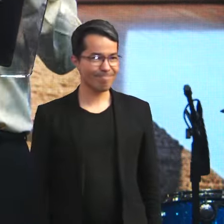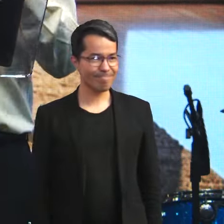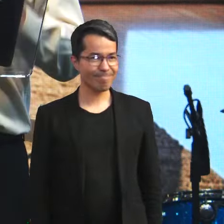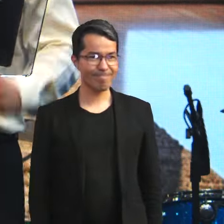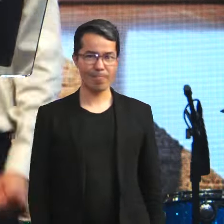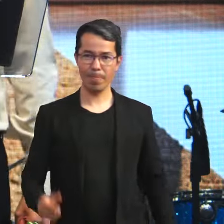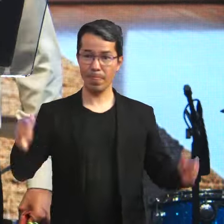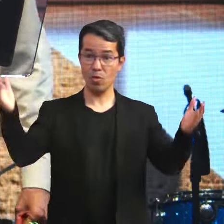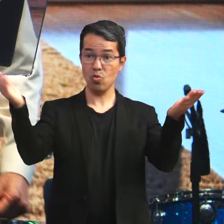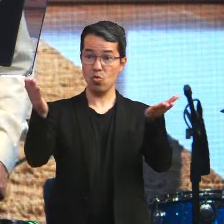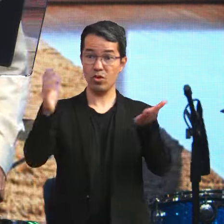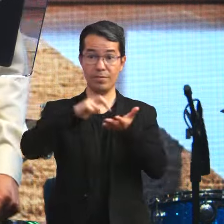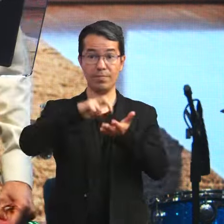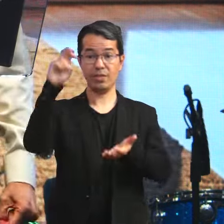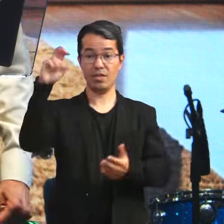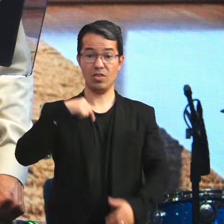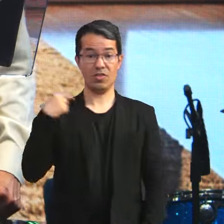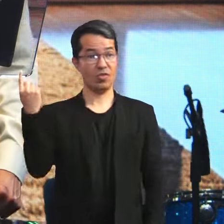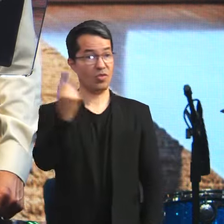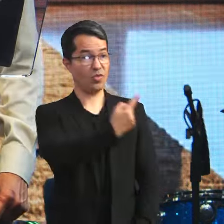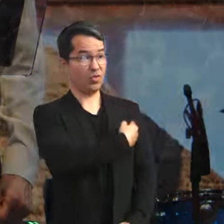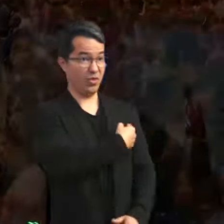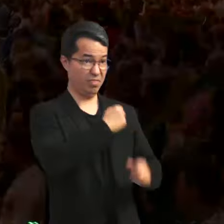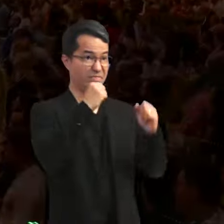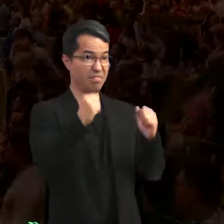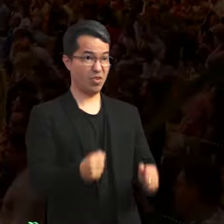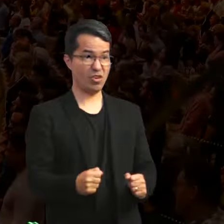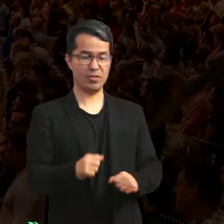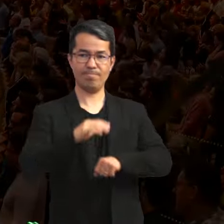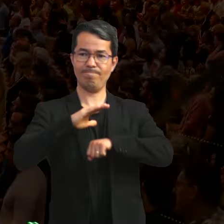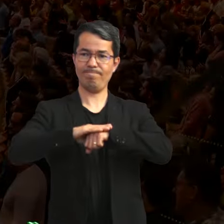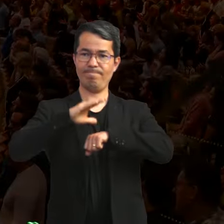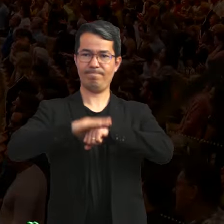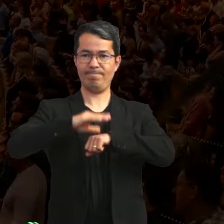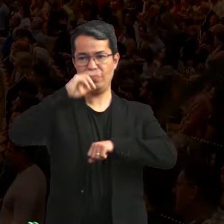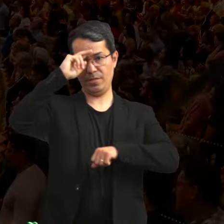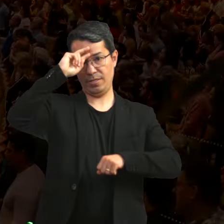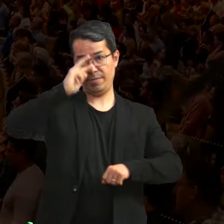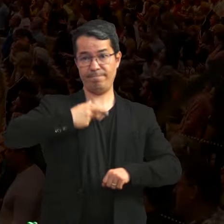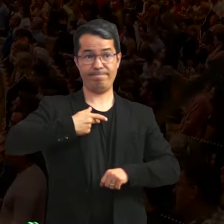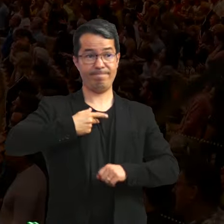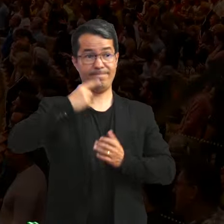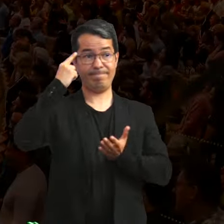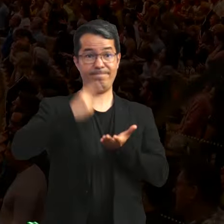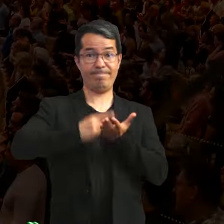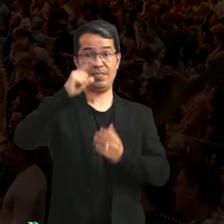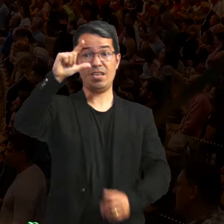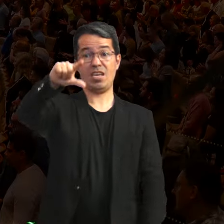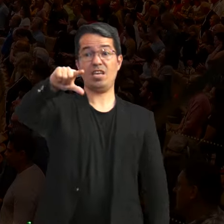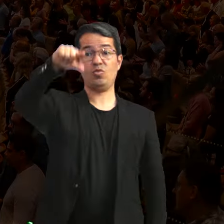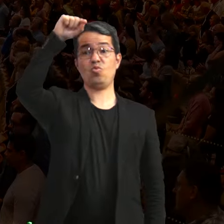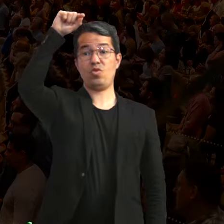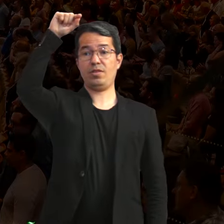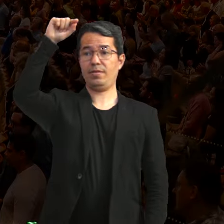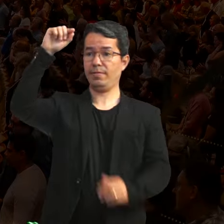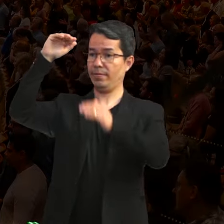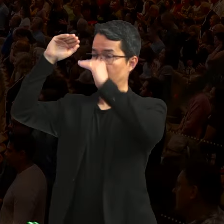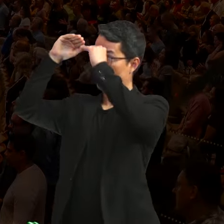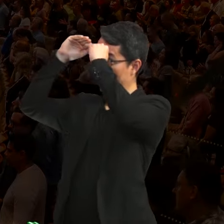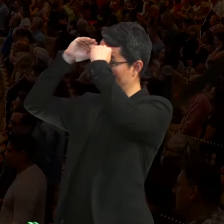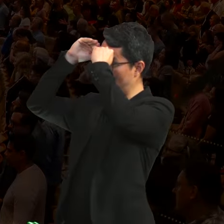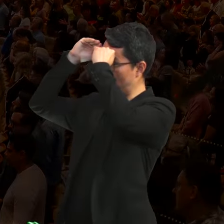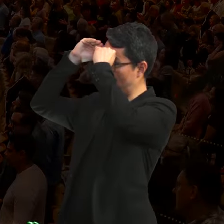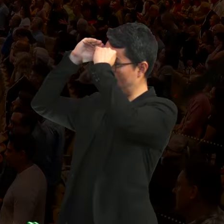EA tomar Deão EA manã nó pod tomar uma decisão Deão a